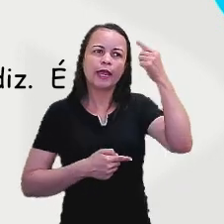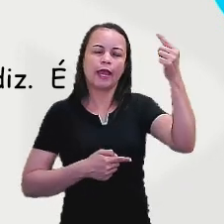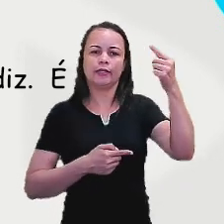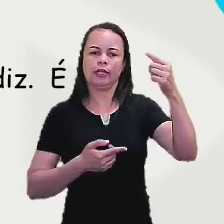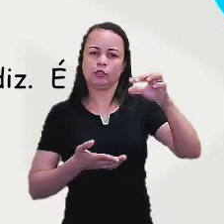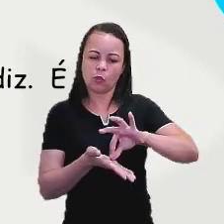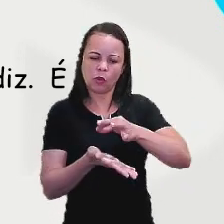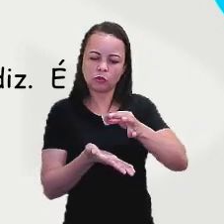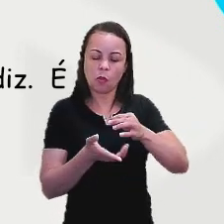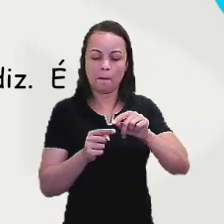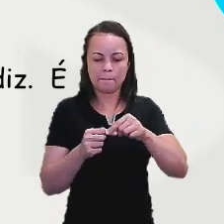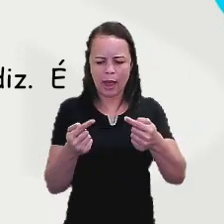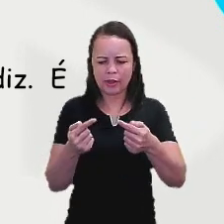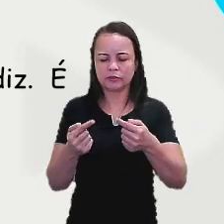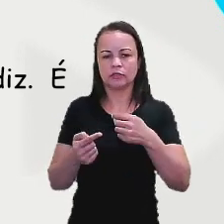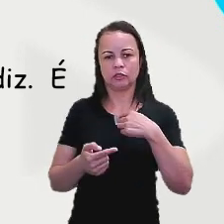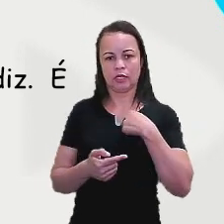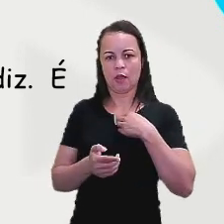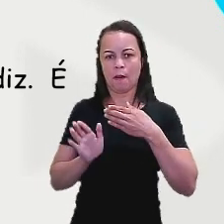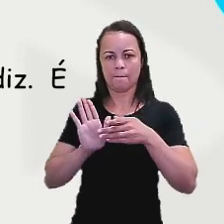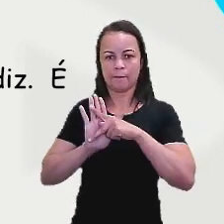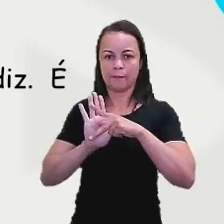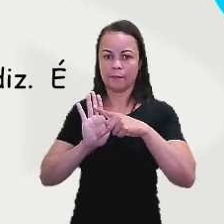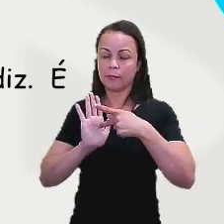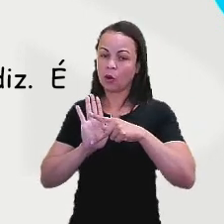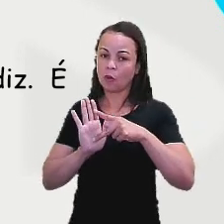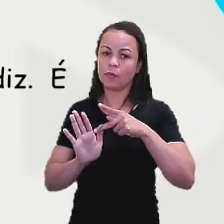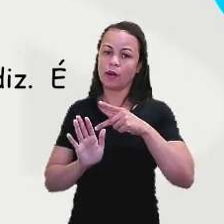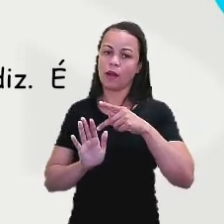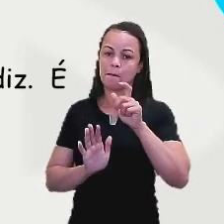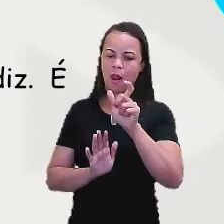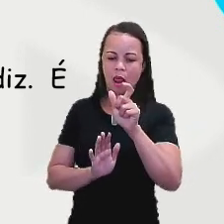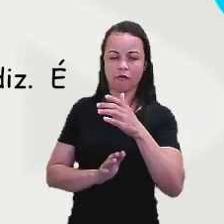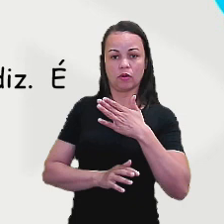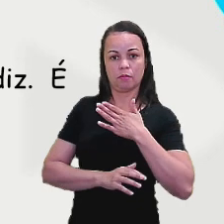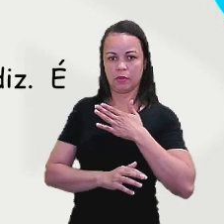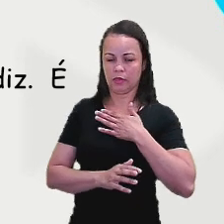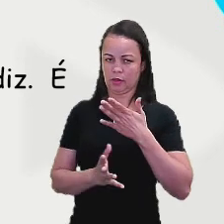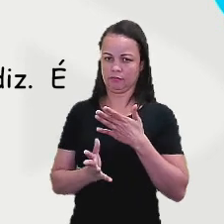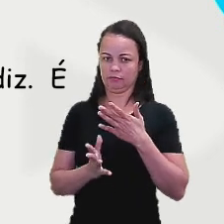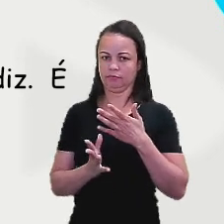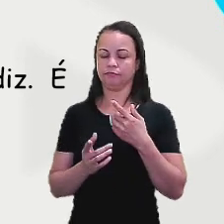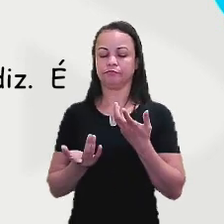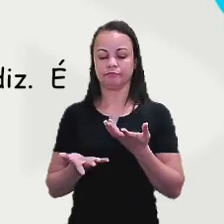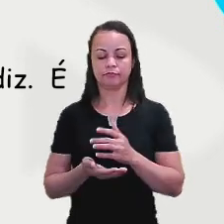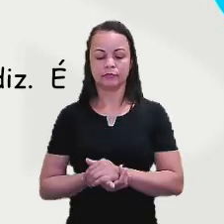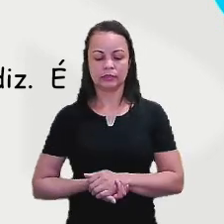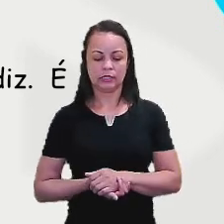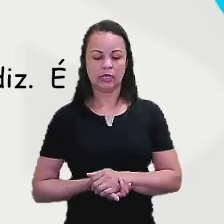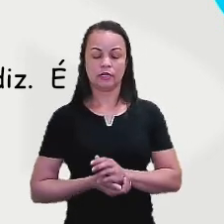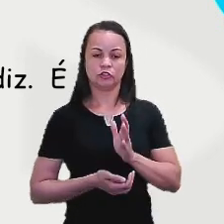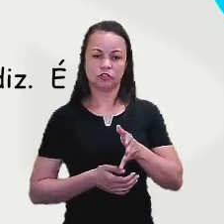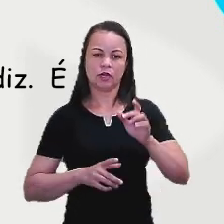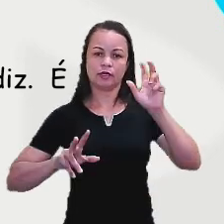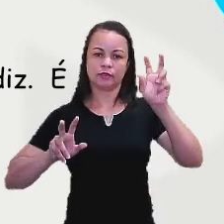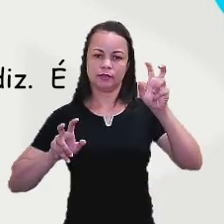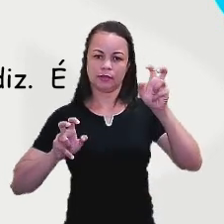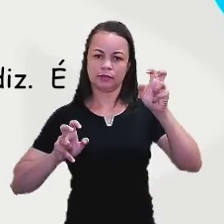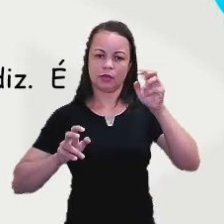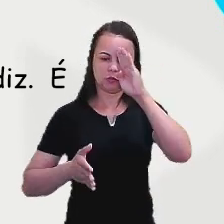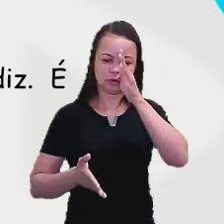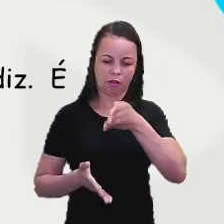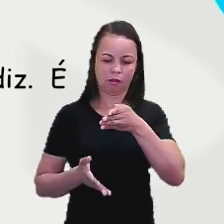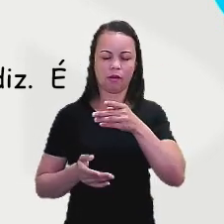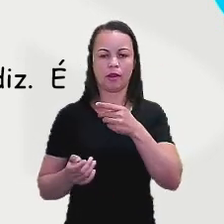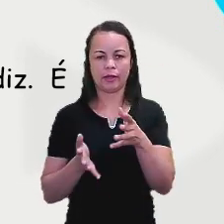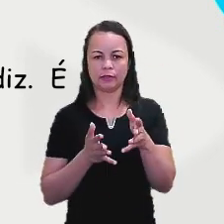Mesmo assim, eu preciso fazer a referência tudo certinho, porque o texto não é meu. Já na citação direta, apresenta-se